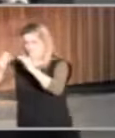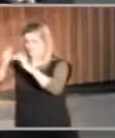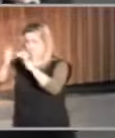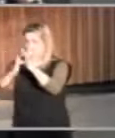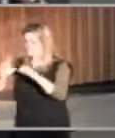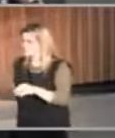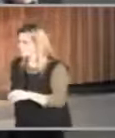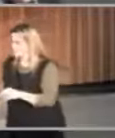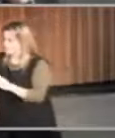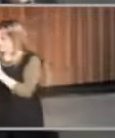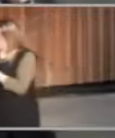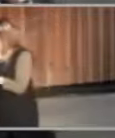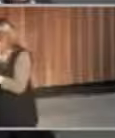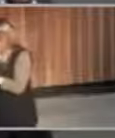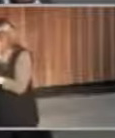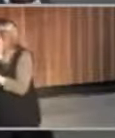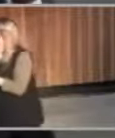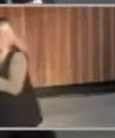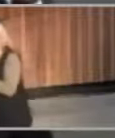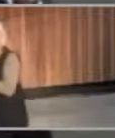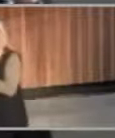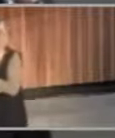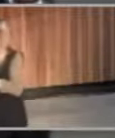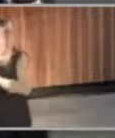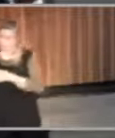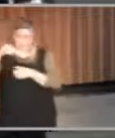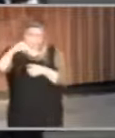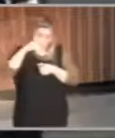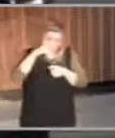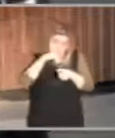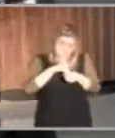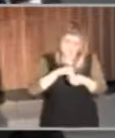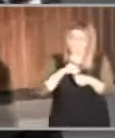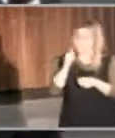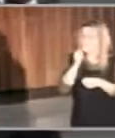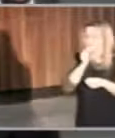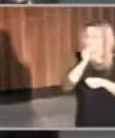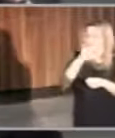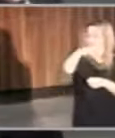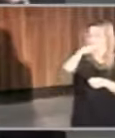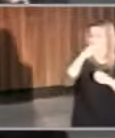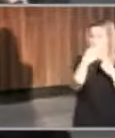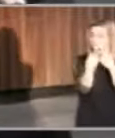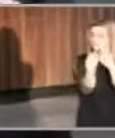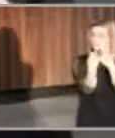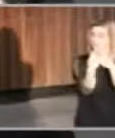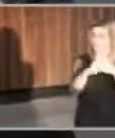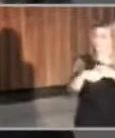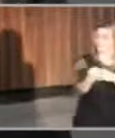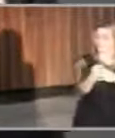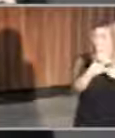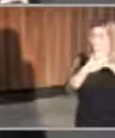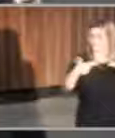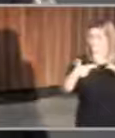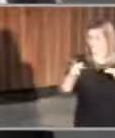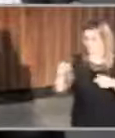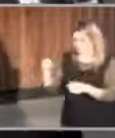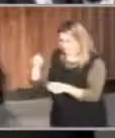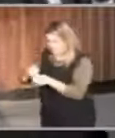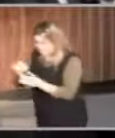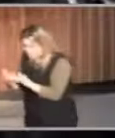a gente aprende valor a gente aprende com o papai e com a mamãe a gente não aprende a resolver problemas na escola a gente